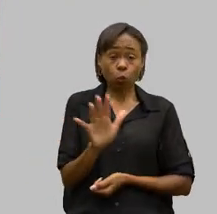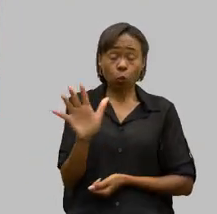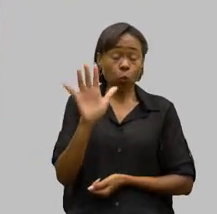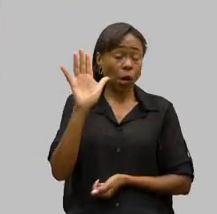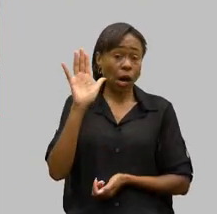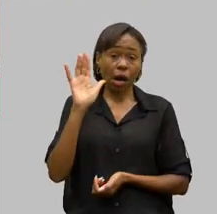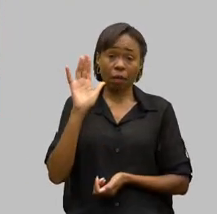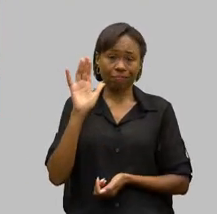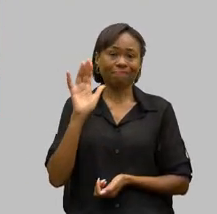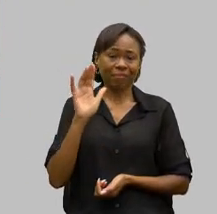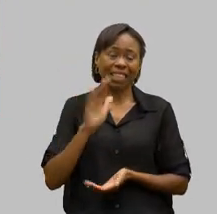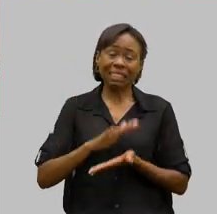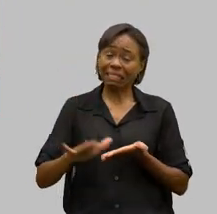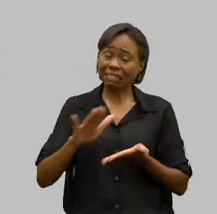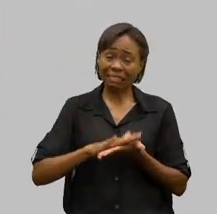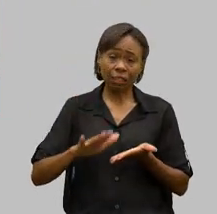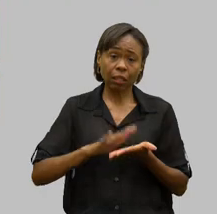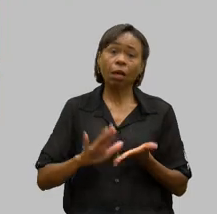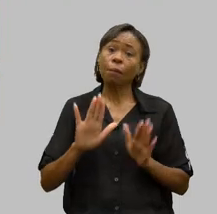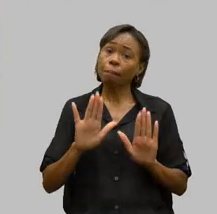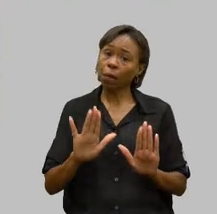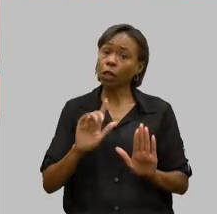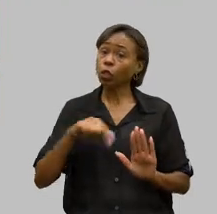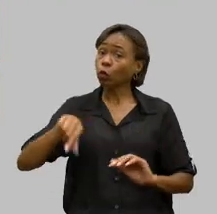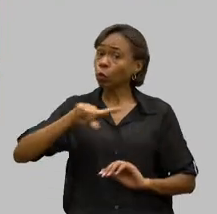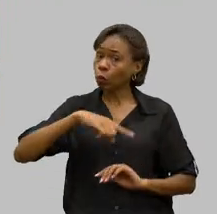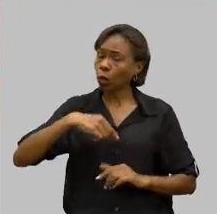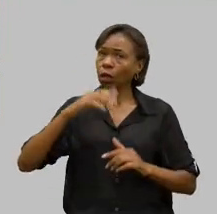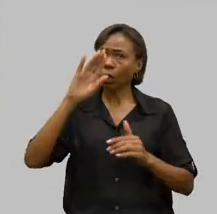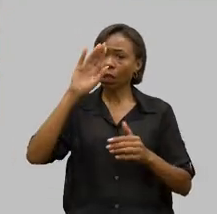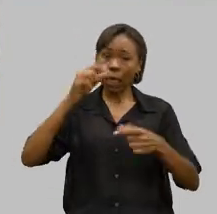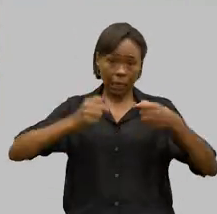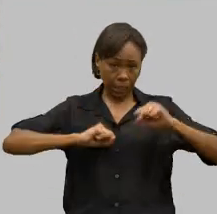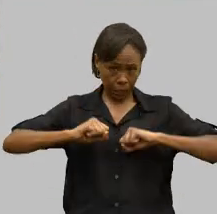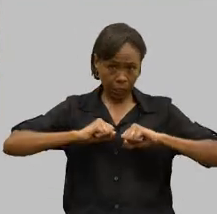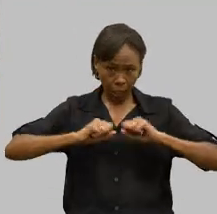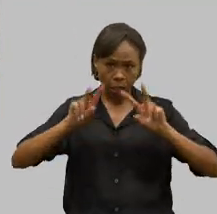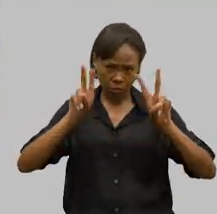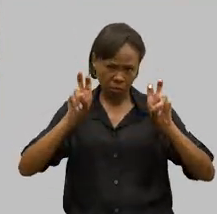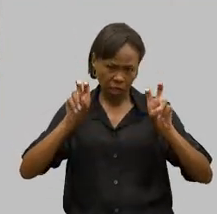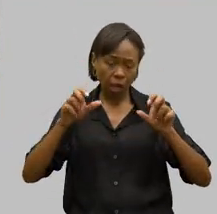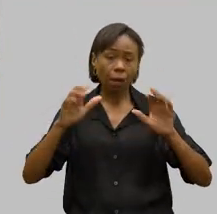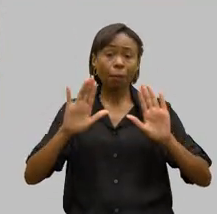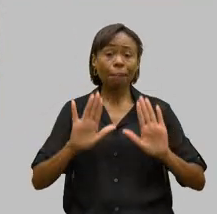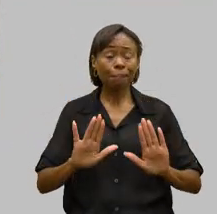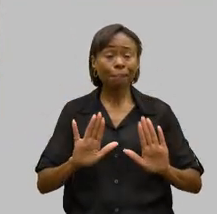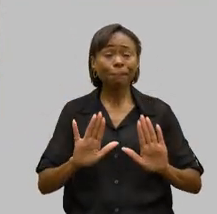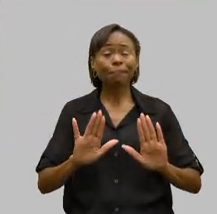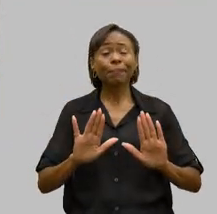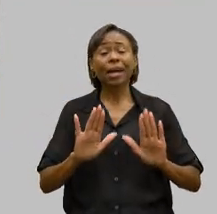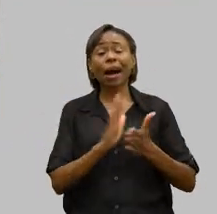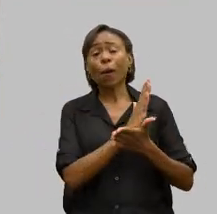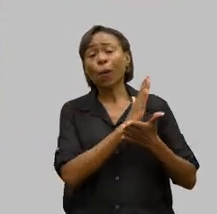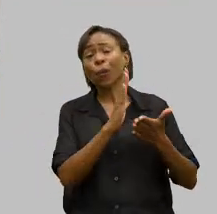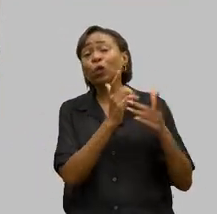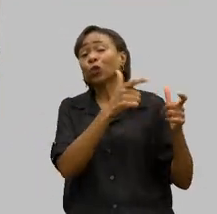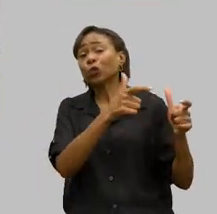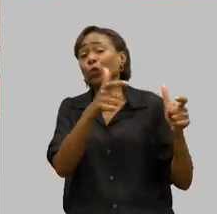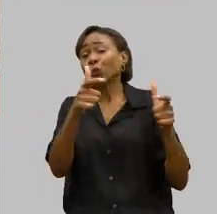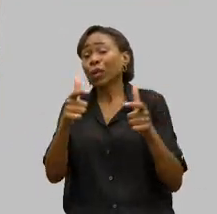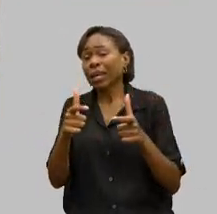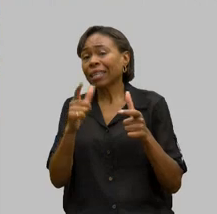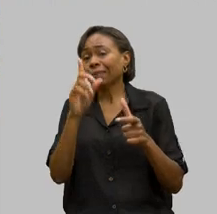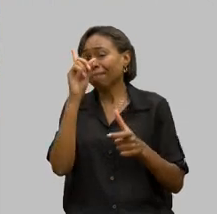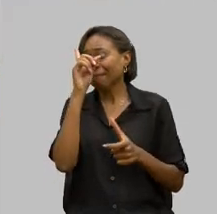Acredito que nós tenhamos que debater esse tema, porque nós temos comunidades que são mais complexas na